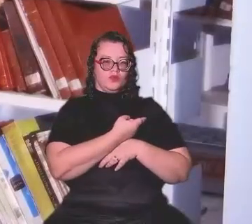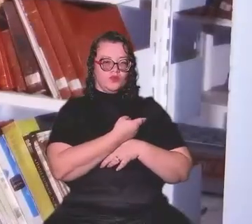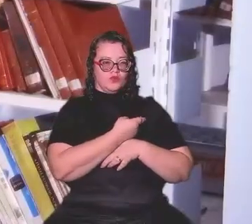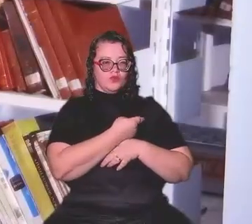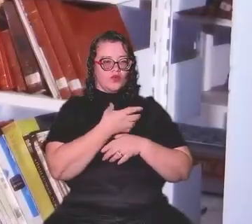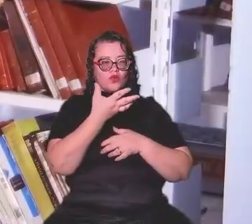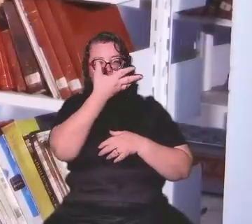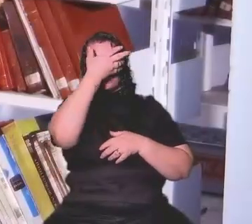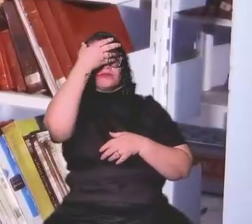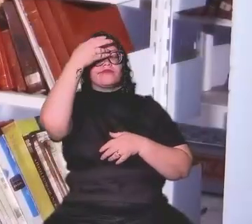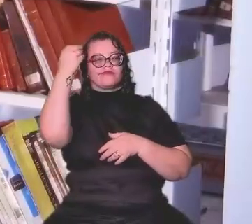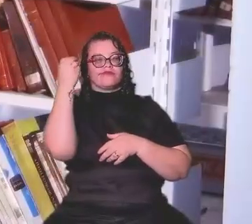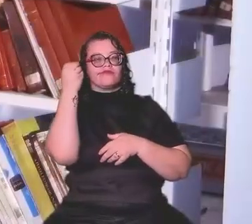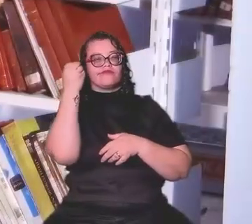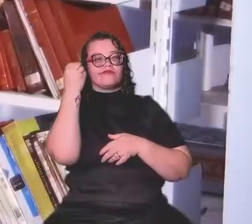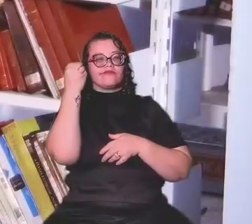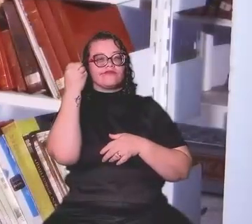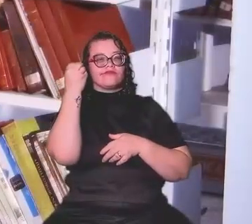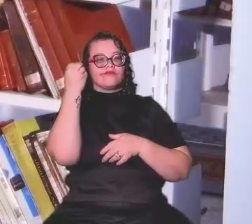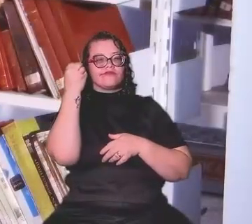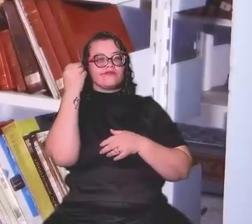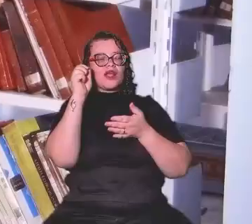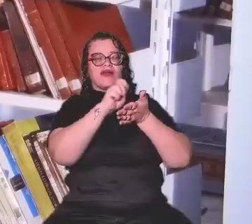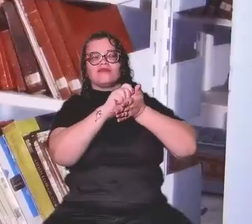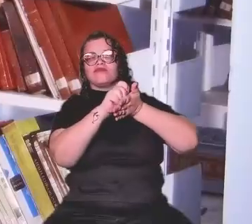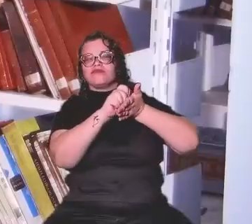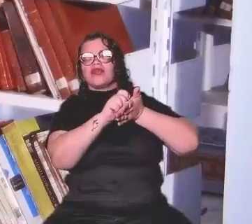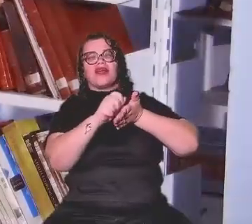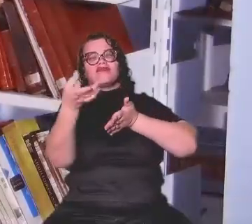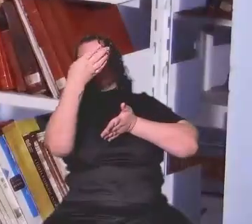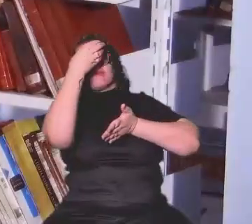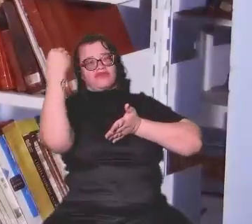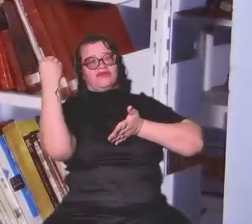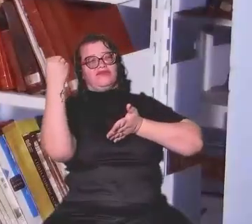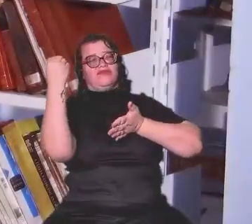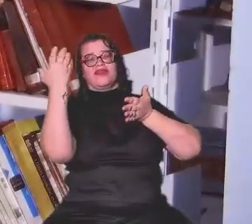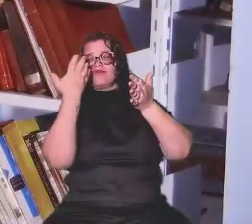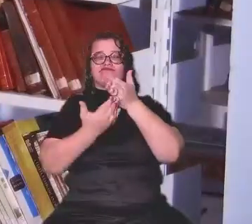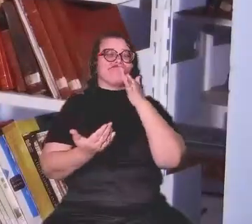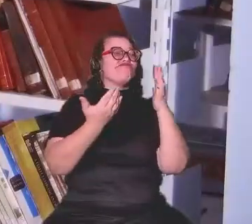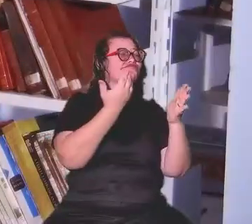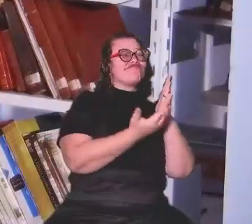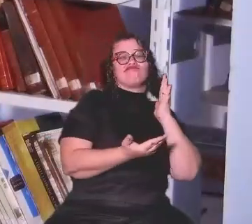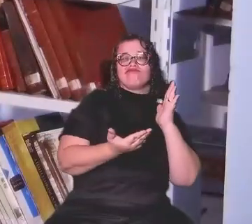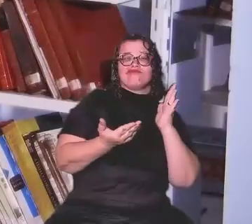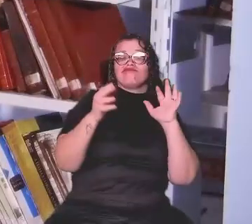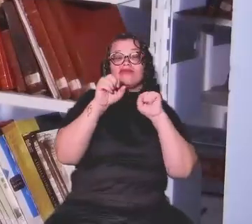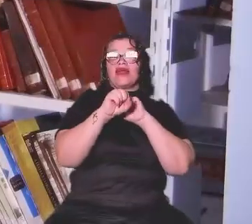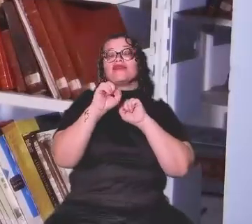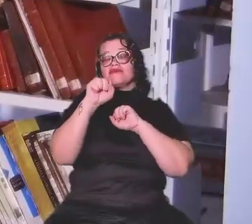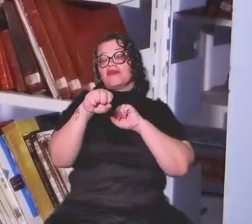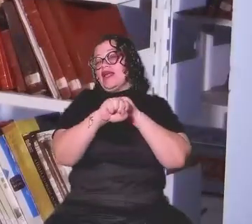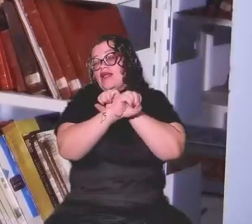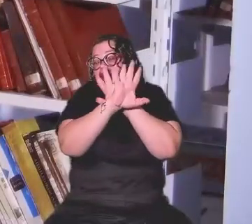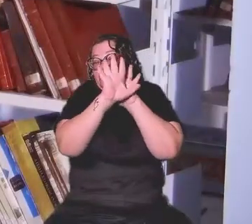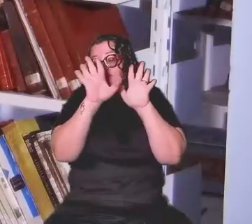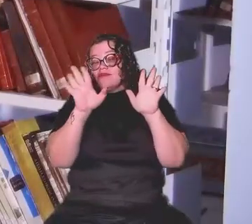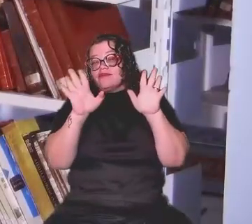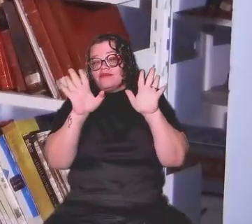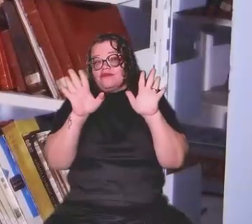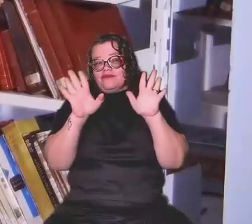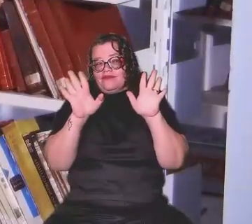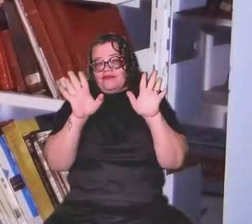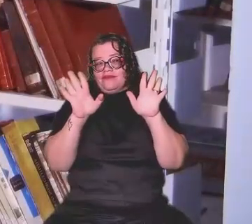se apague, né? Que isso não fique perdido. É claro que